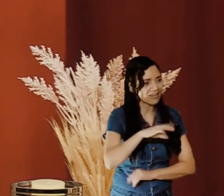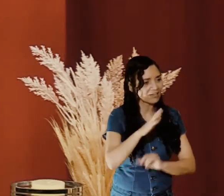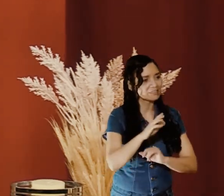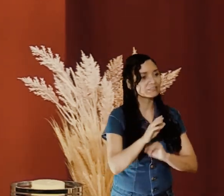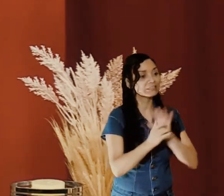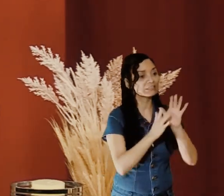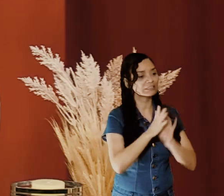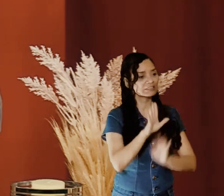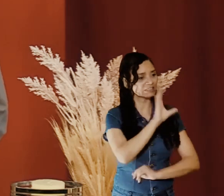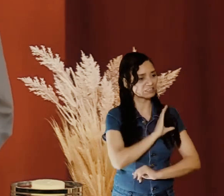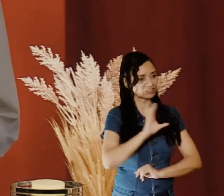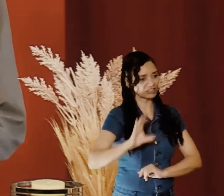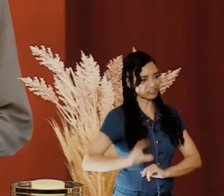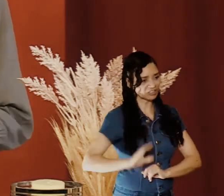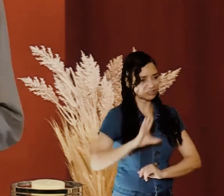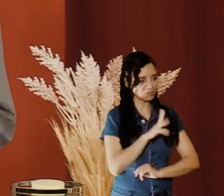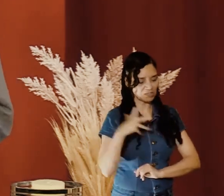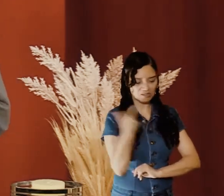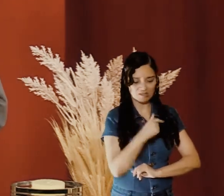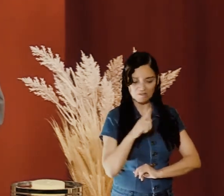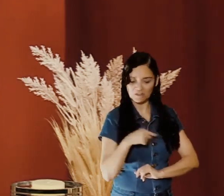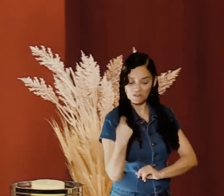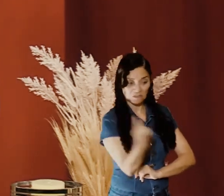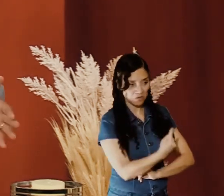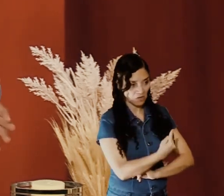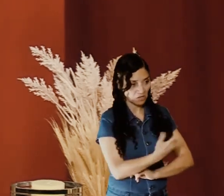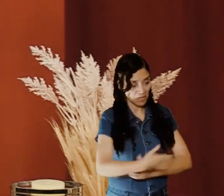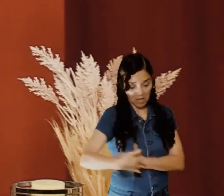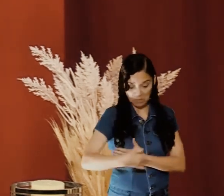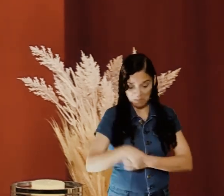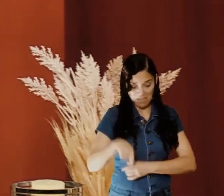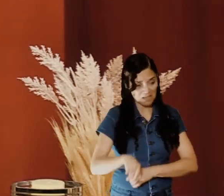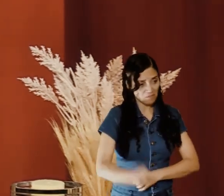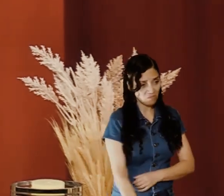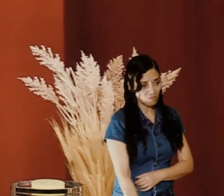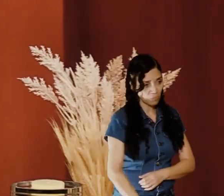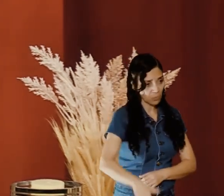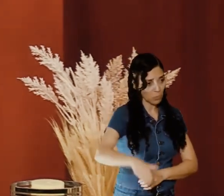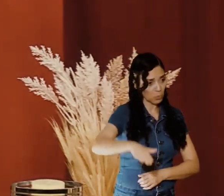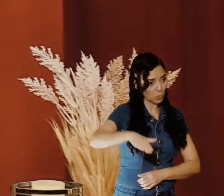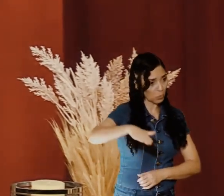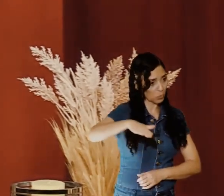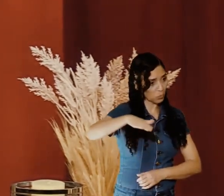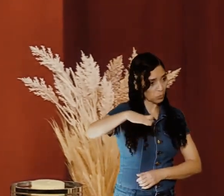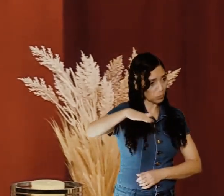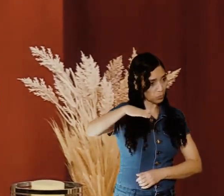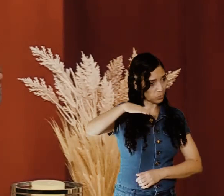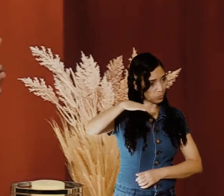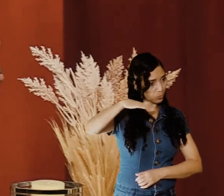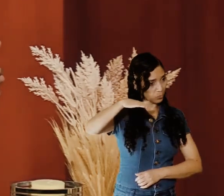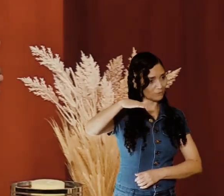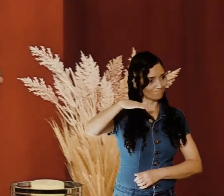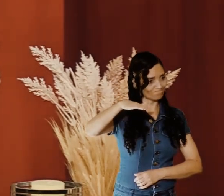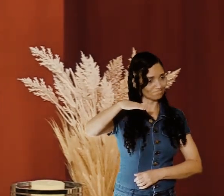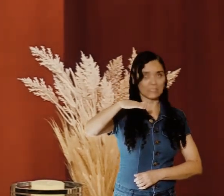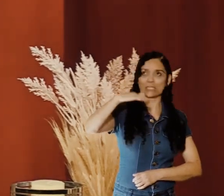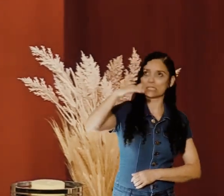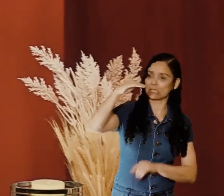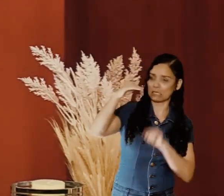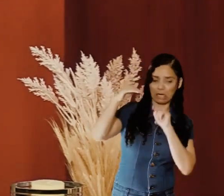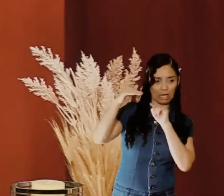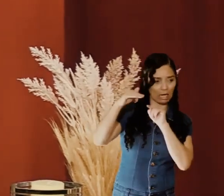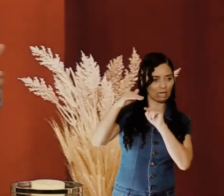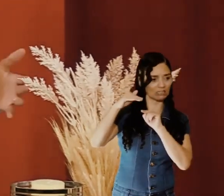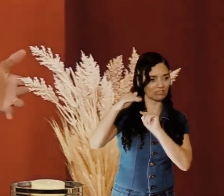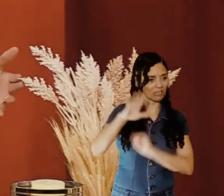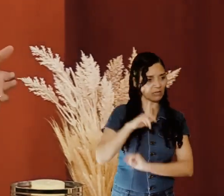Cristo Jesus, nosso Salvador. Esse bebê que cresceu, se desenvolveu, se tornou adulto,